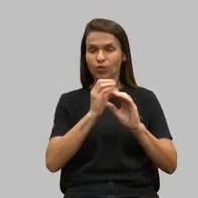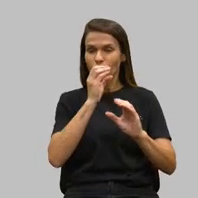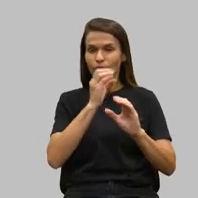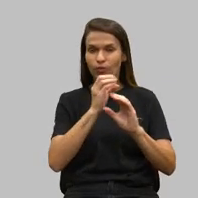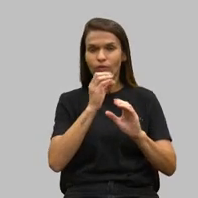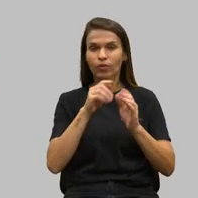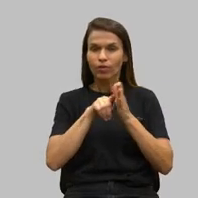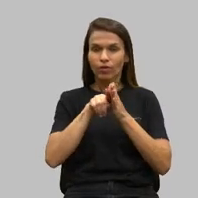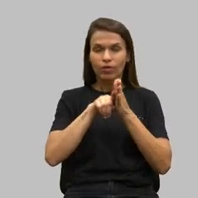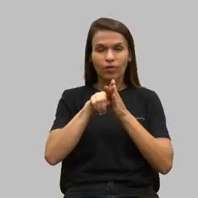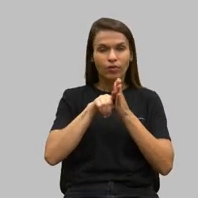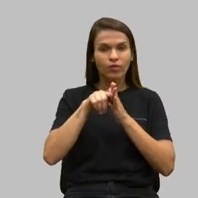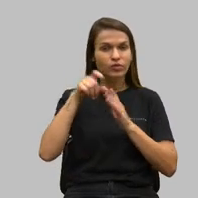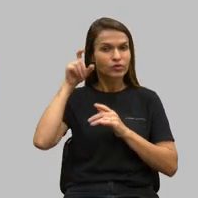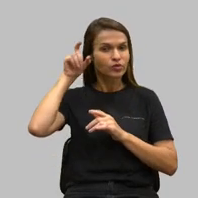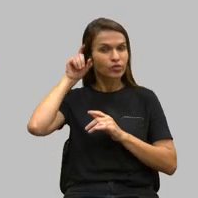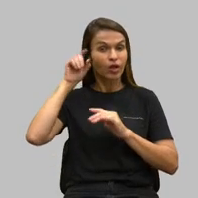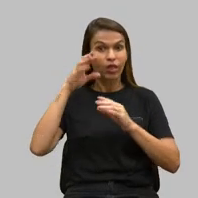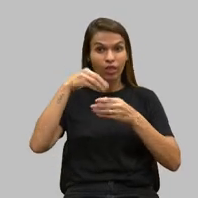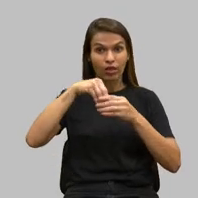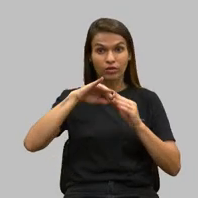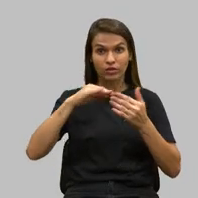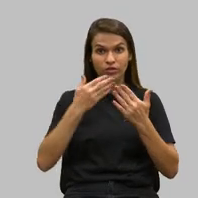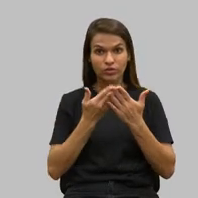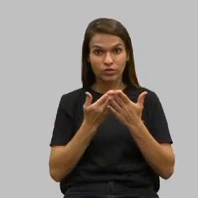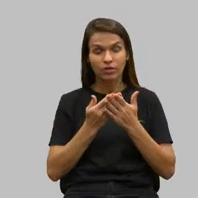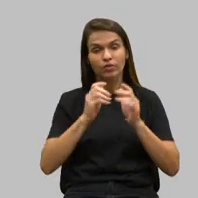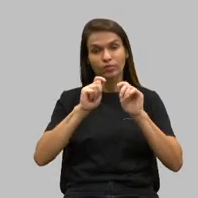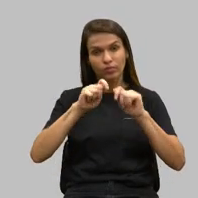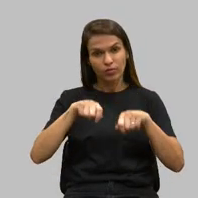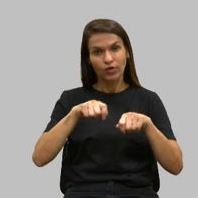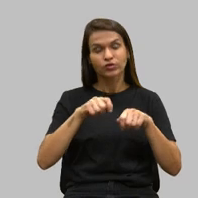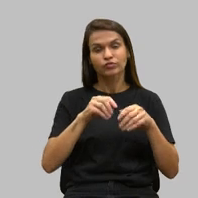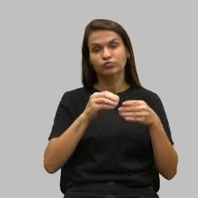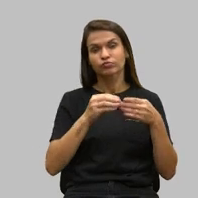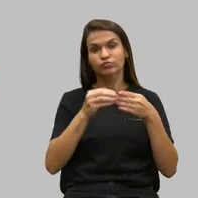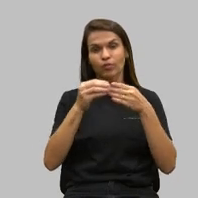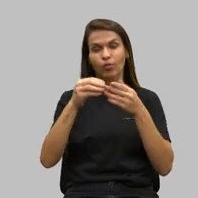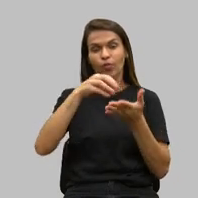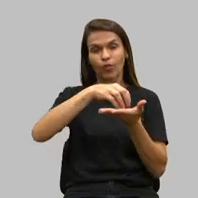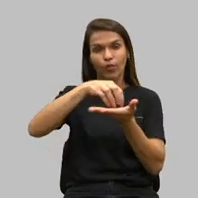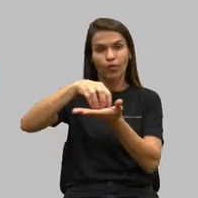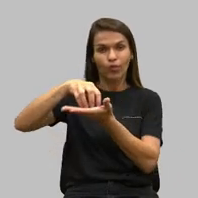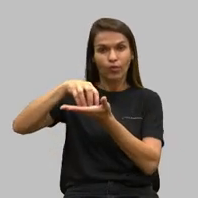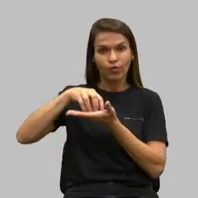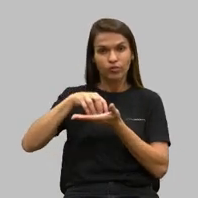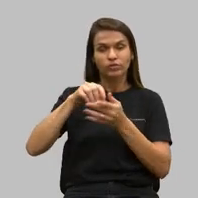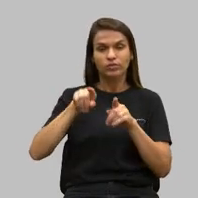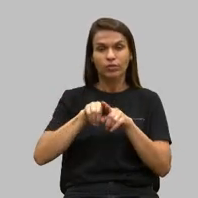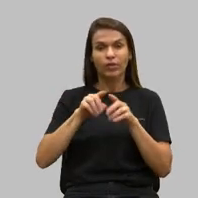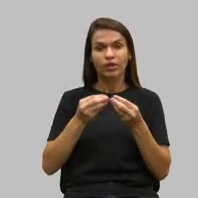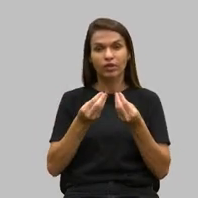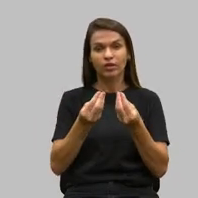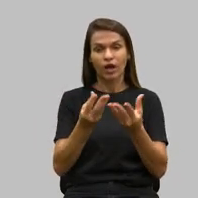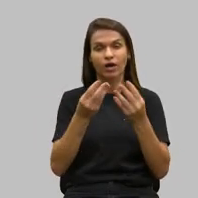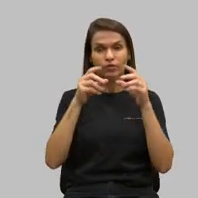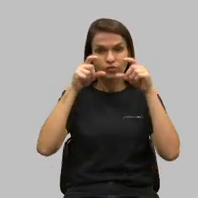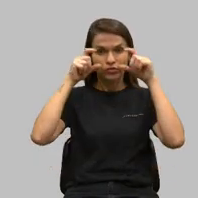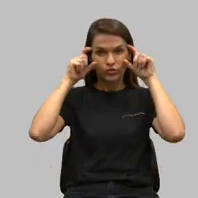e ocular nas escolas e a gente poder, então, mandar para a rede e poder, então, dar os óculos. E aqui,